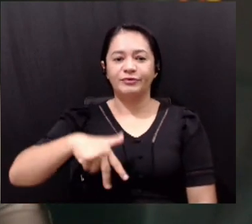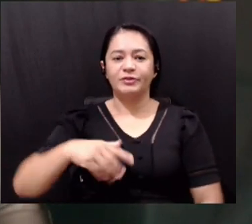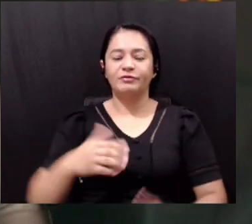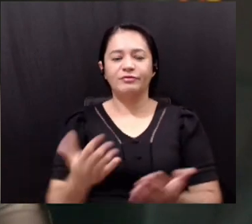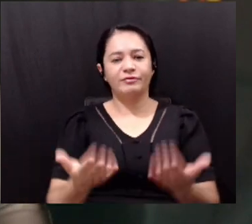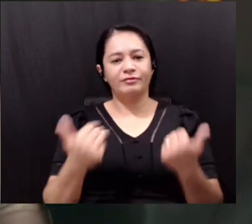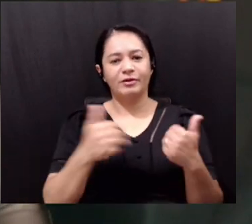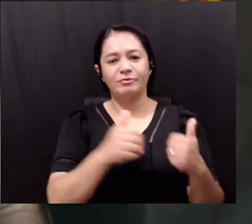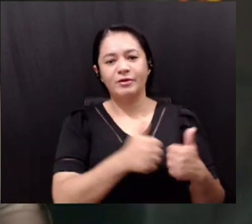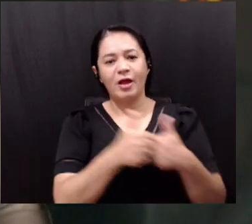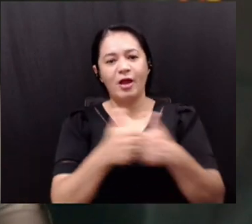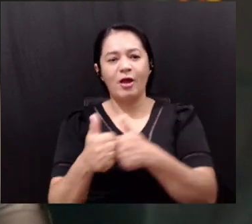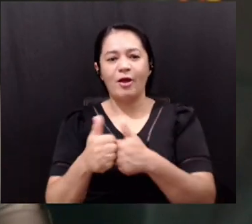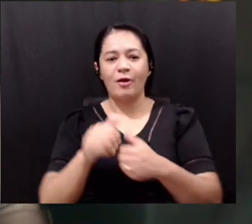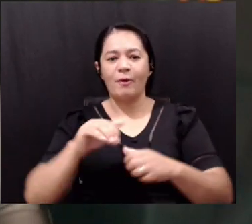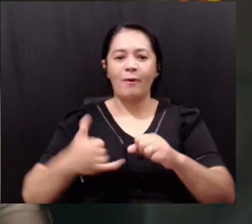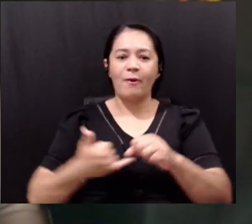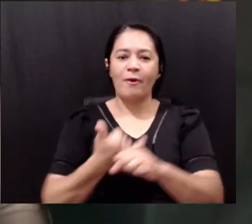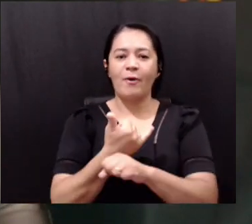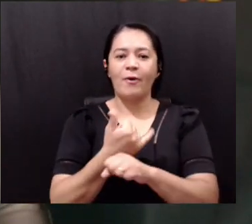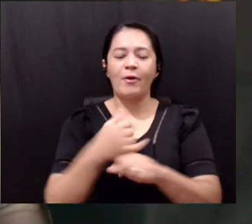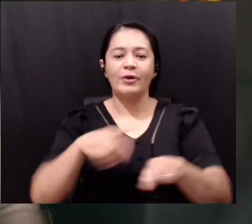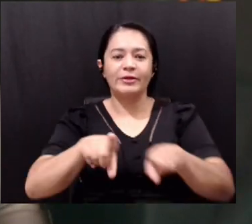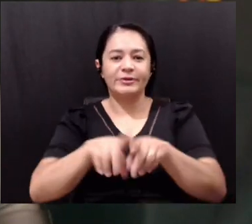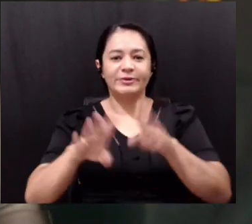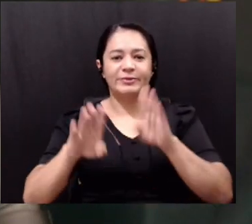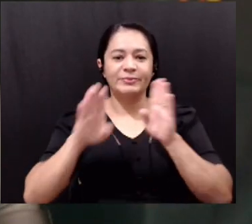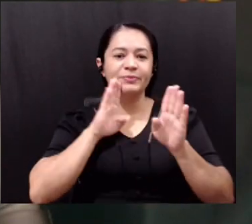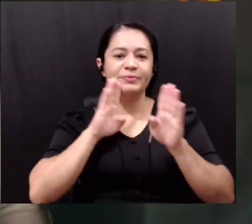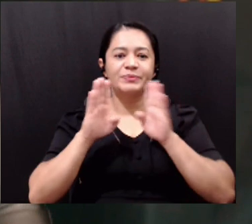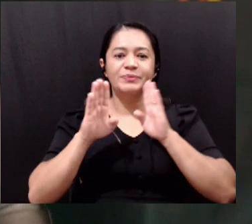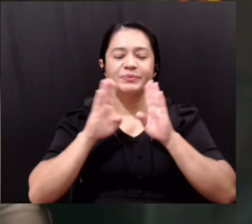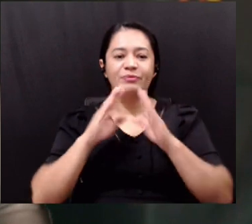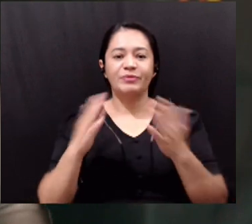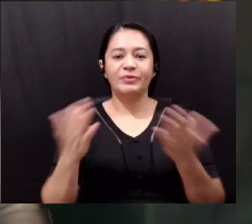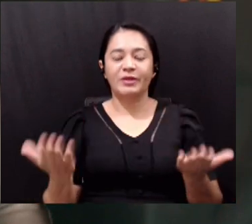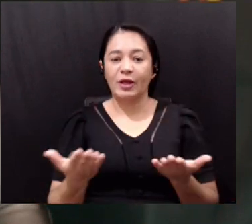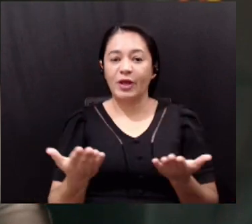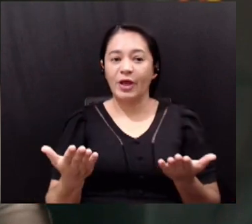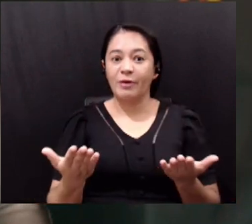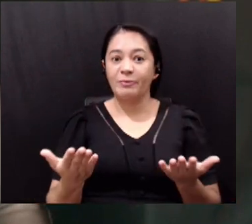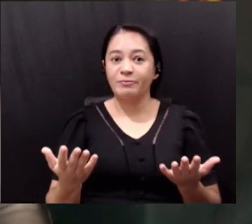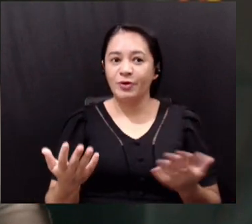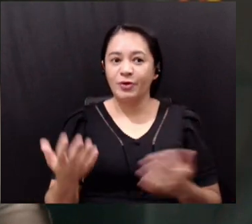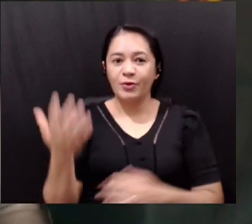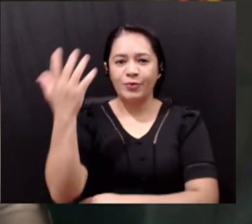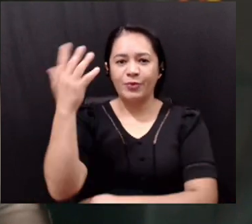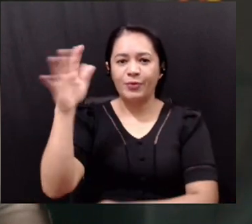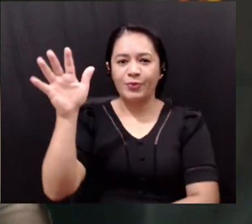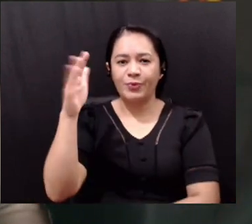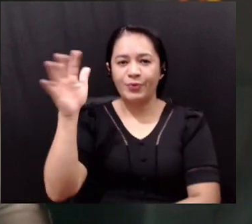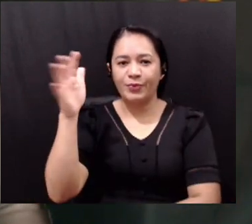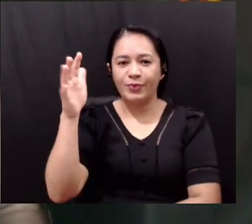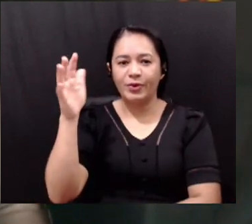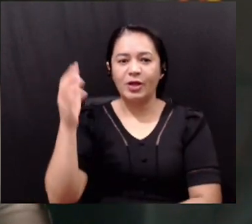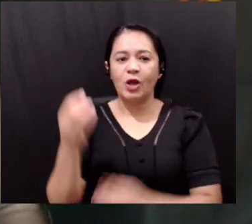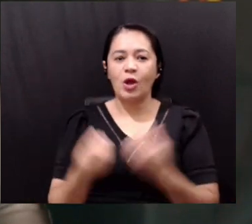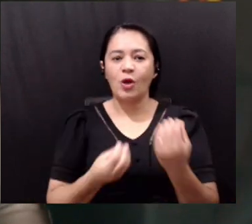Campinas e no Facebook. E a previsão do tempo, hein? Viu só? Ontem choveu no início da noite. E